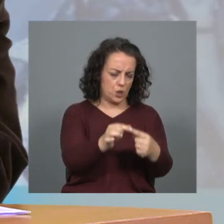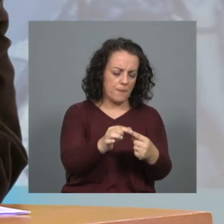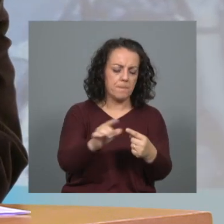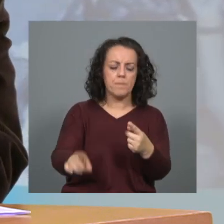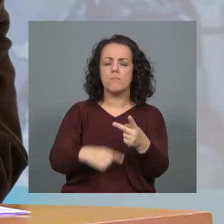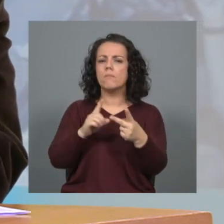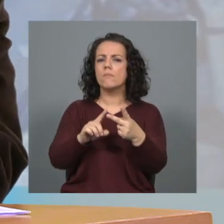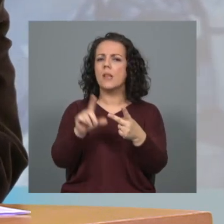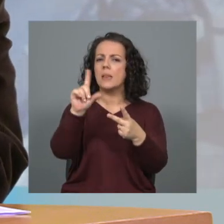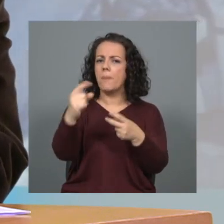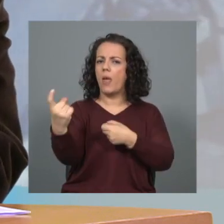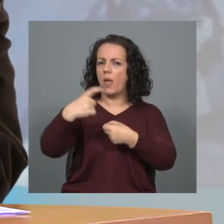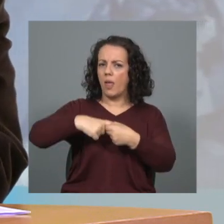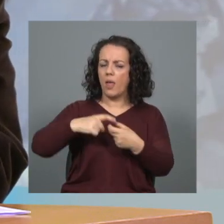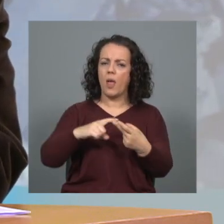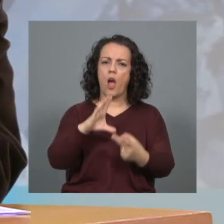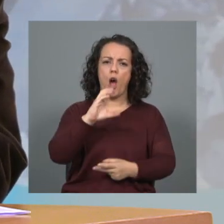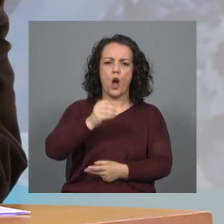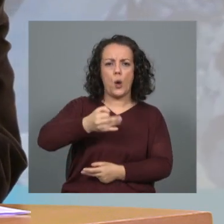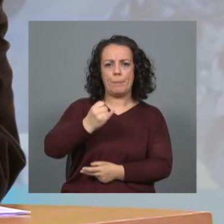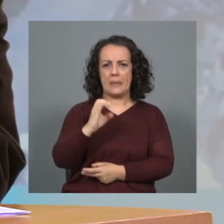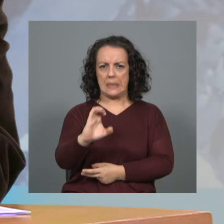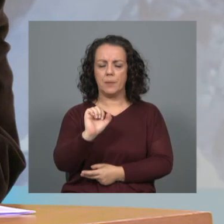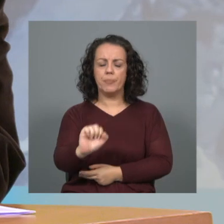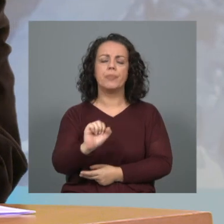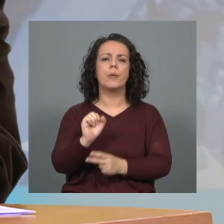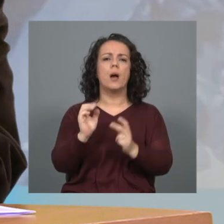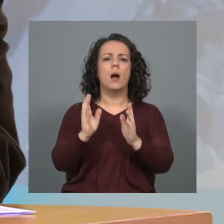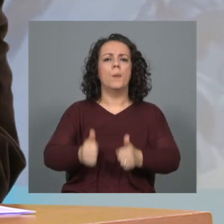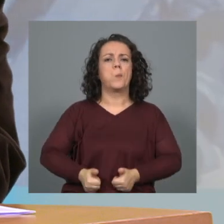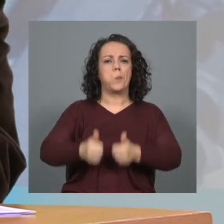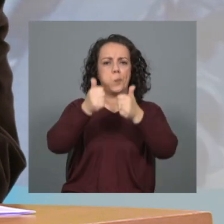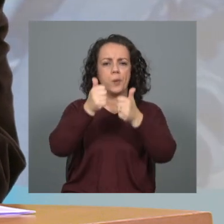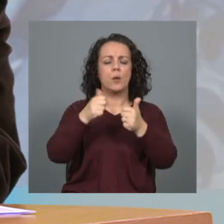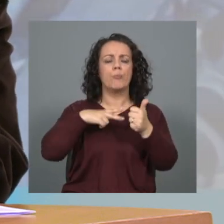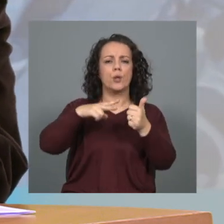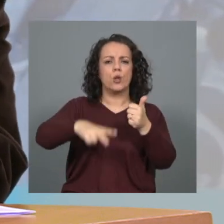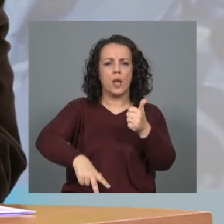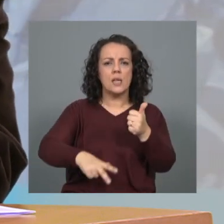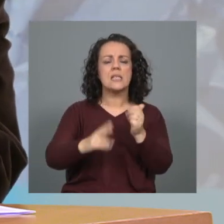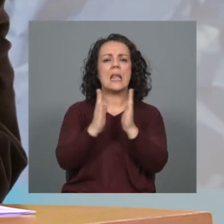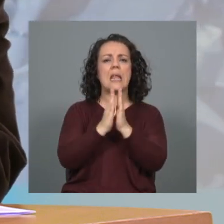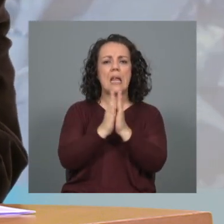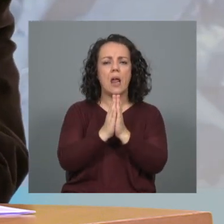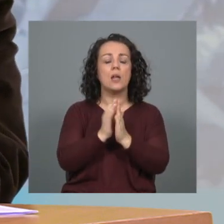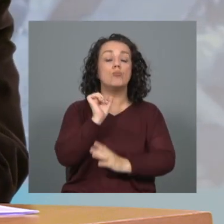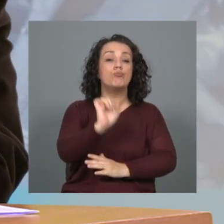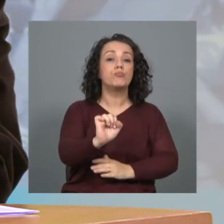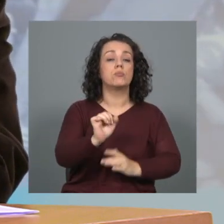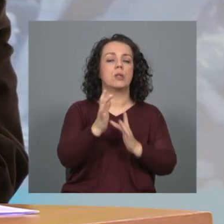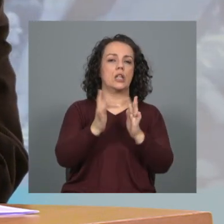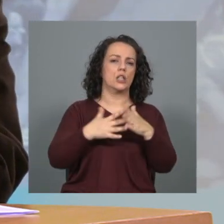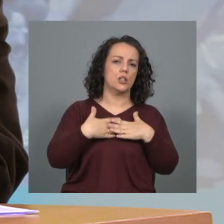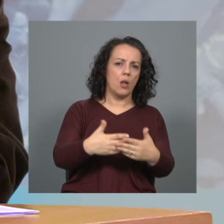também o COPIC, portanto, a Conferência Portuguesa das Igrejas Cristãs, a União das